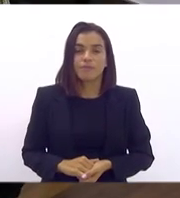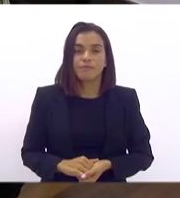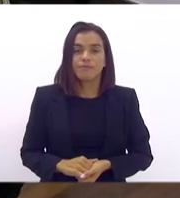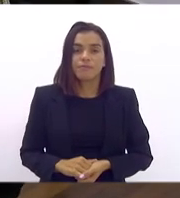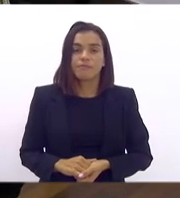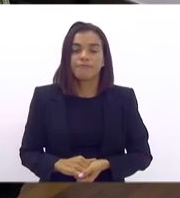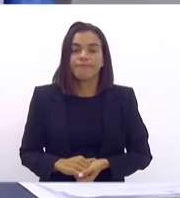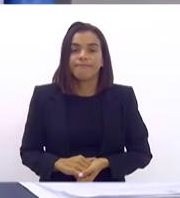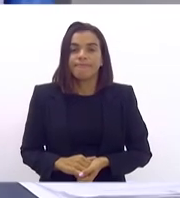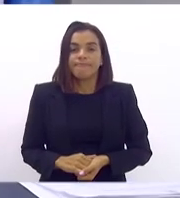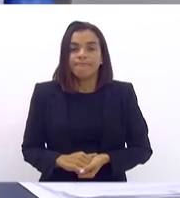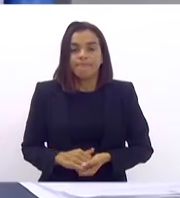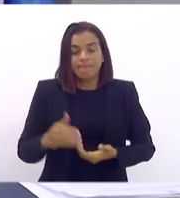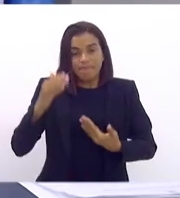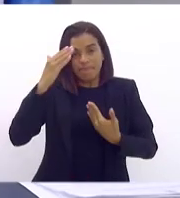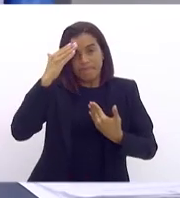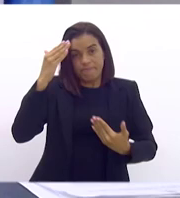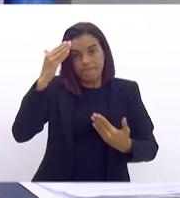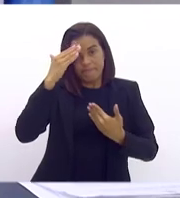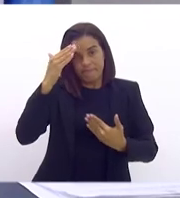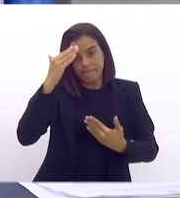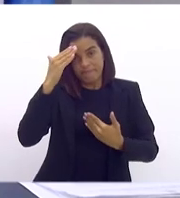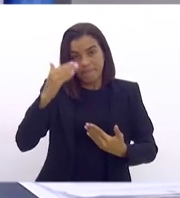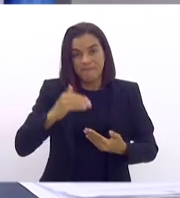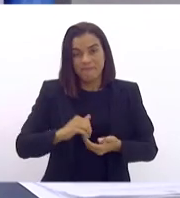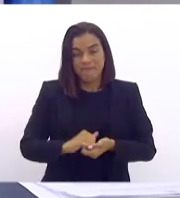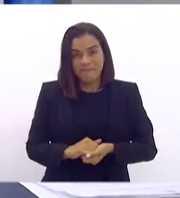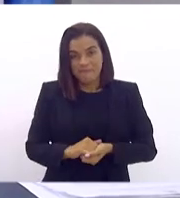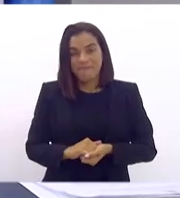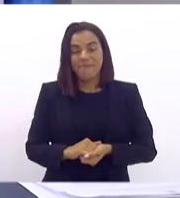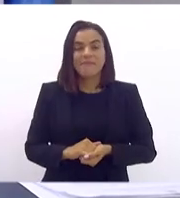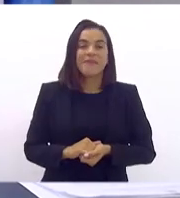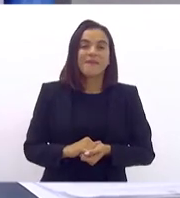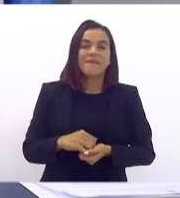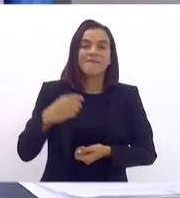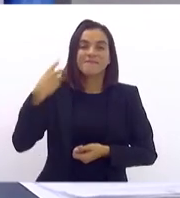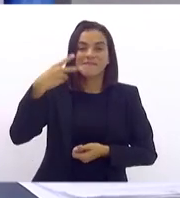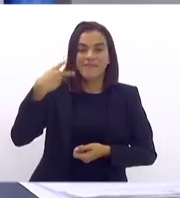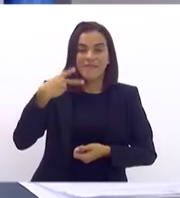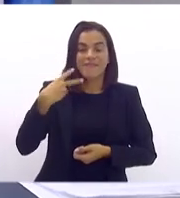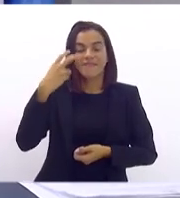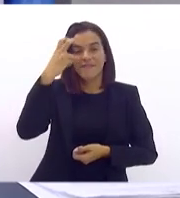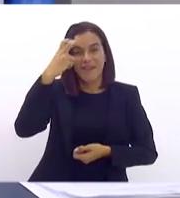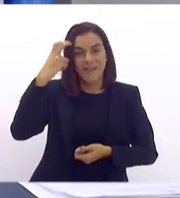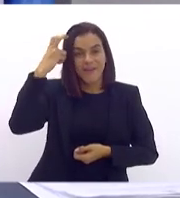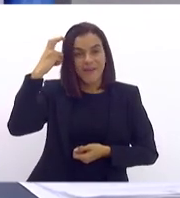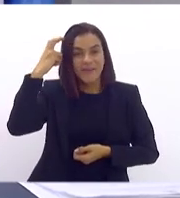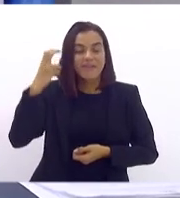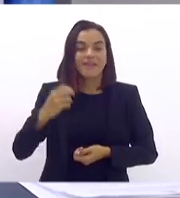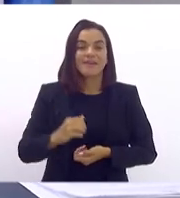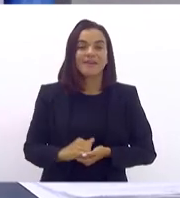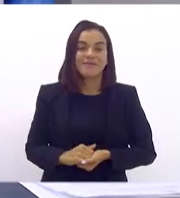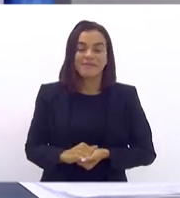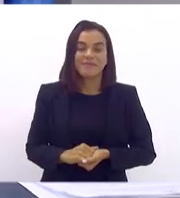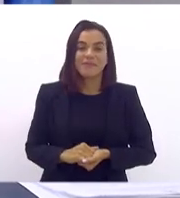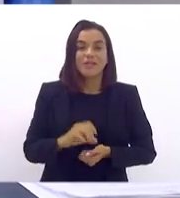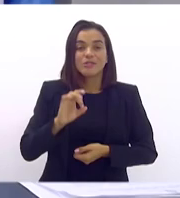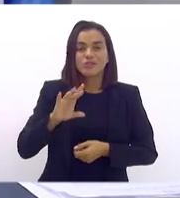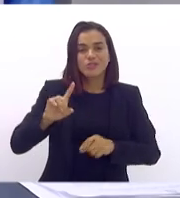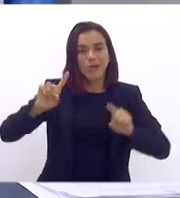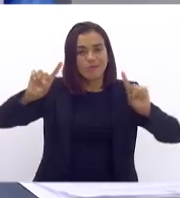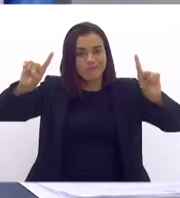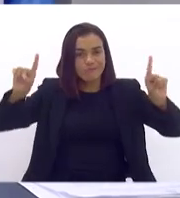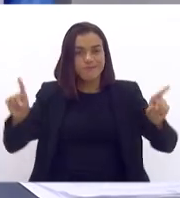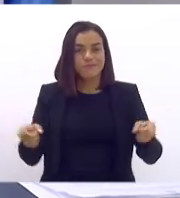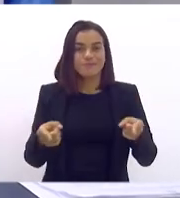Bom, muito obrigada pelas considerações, deputada Verônica Lima. Só fazendo um parêntese